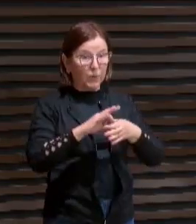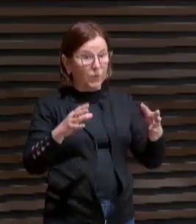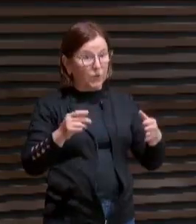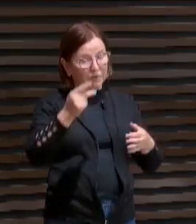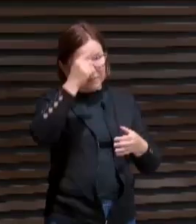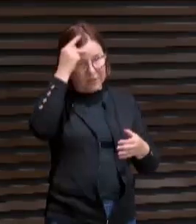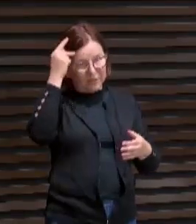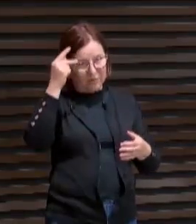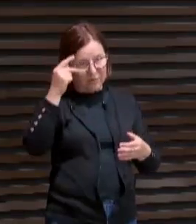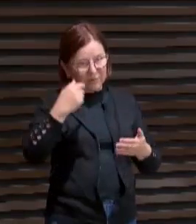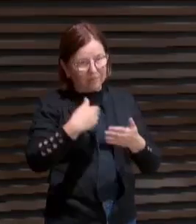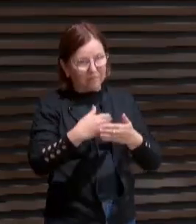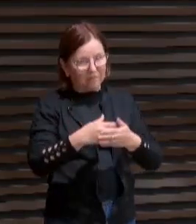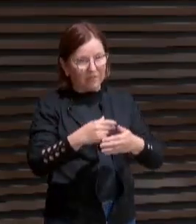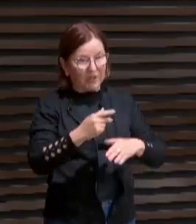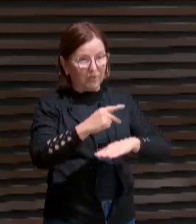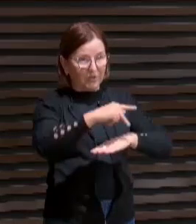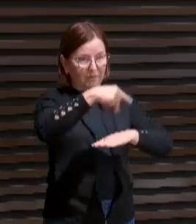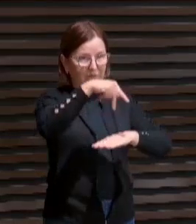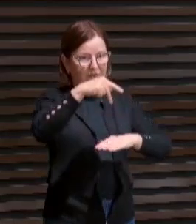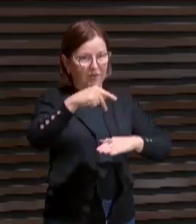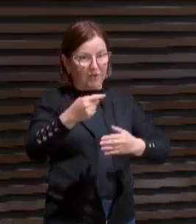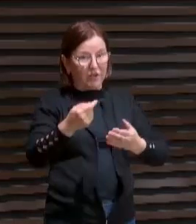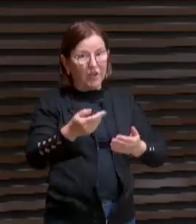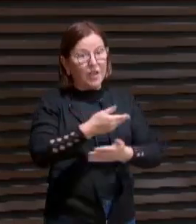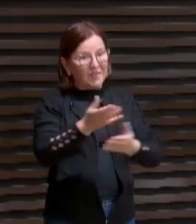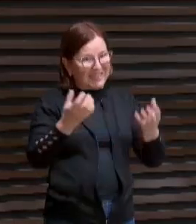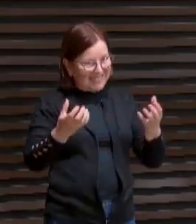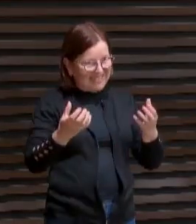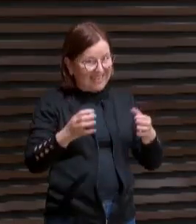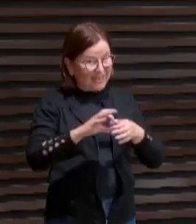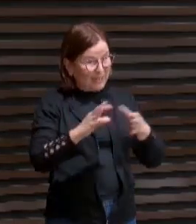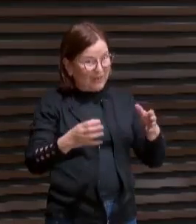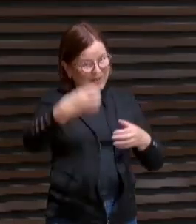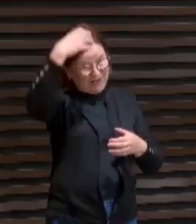por ocasião da Páscoa. Quereis, pois, que vos solte o